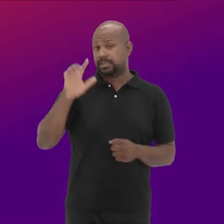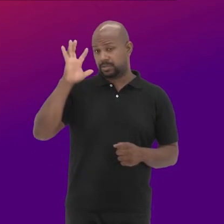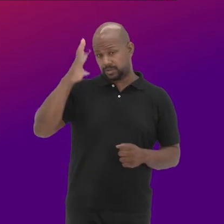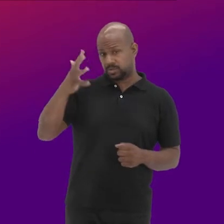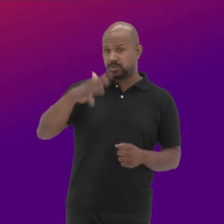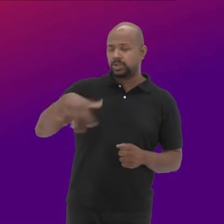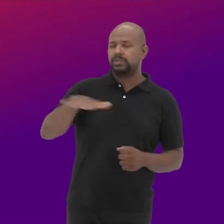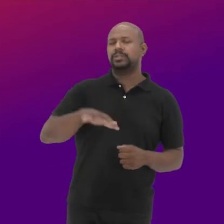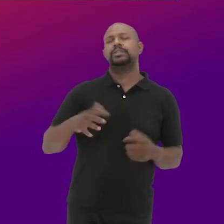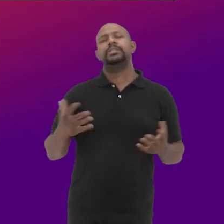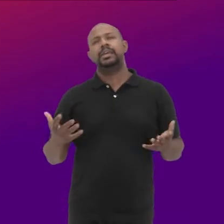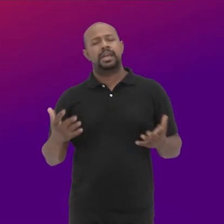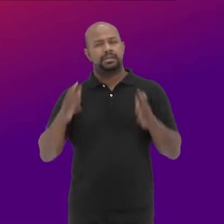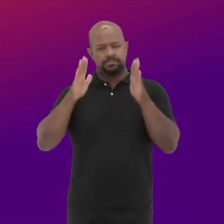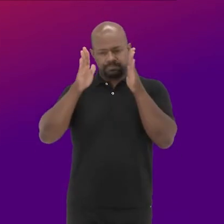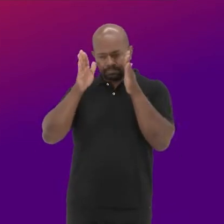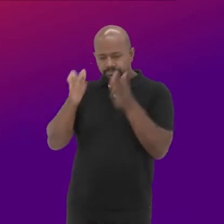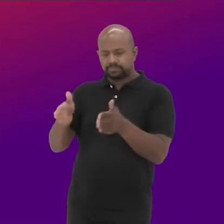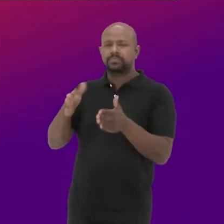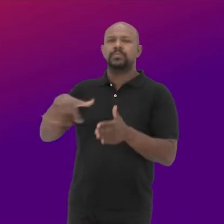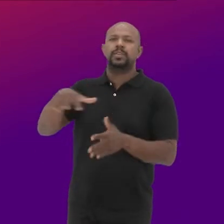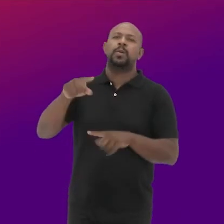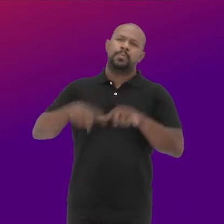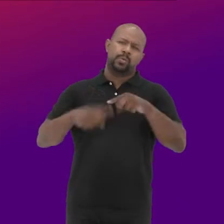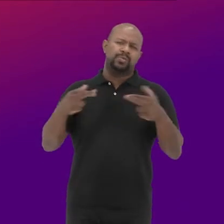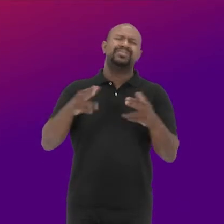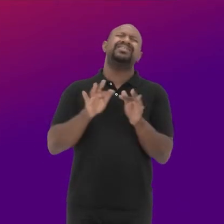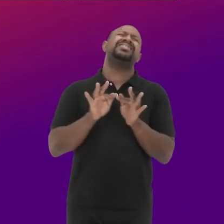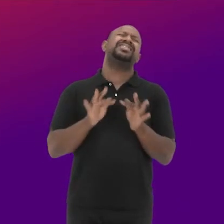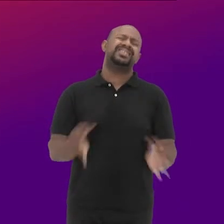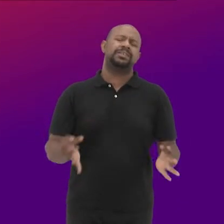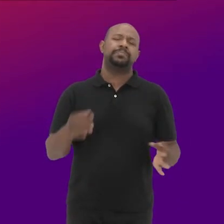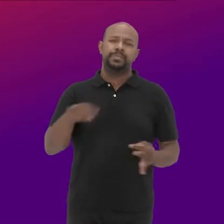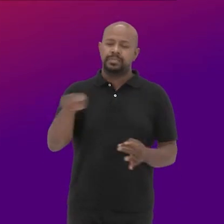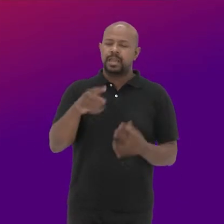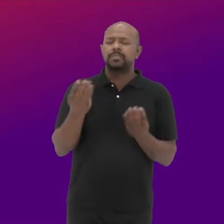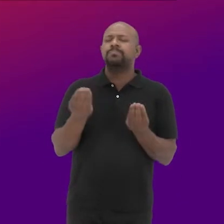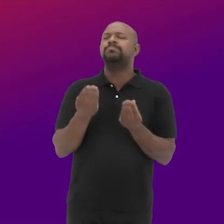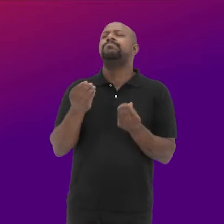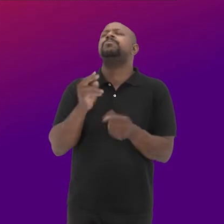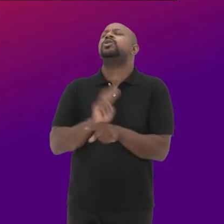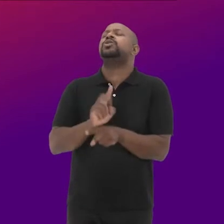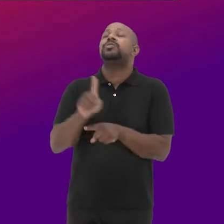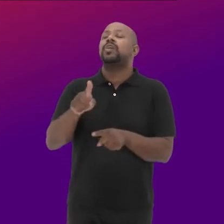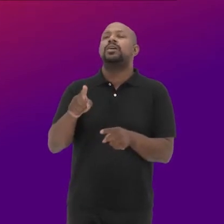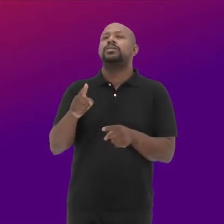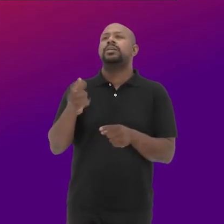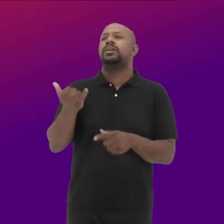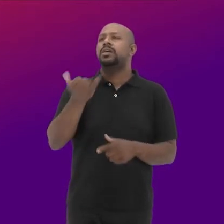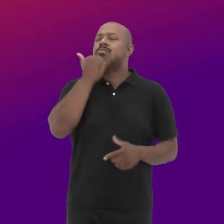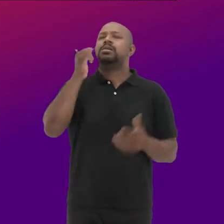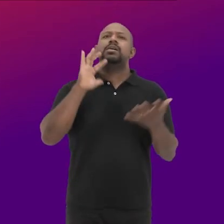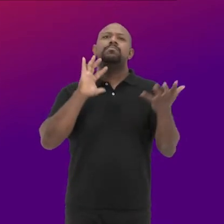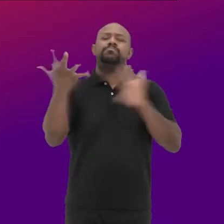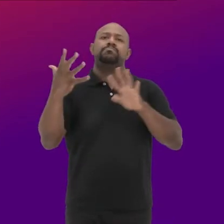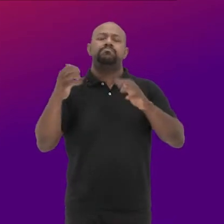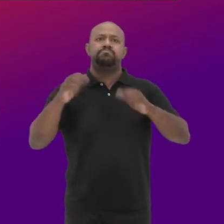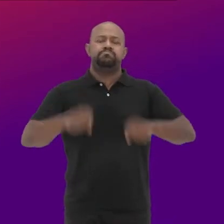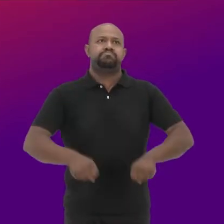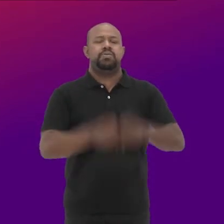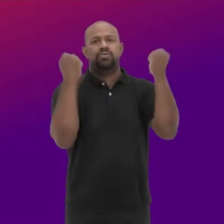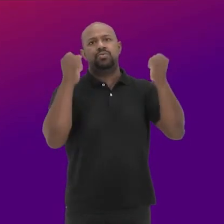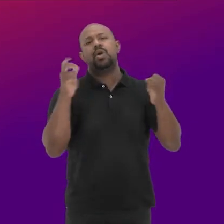Essas soluções estão dirigidas, são um produto bem simples, é como se fosse um disaster cash.